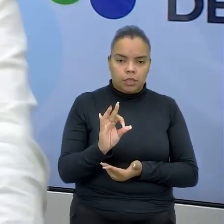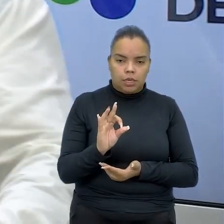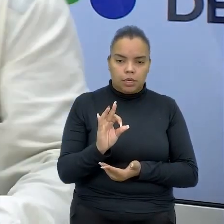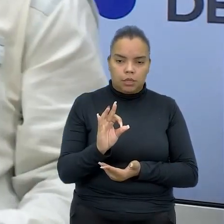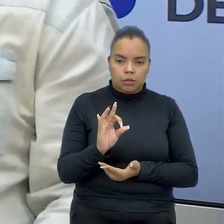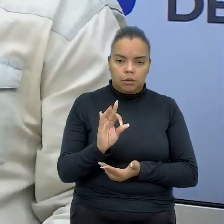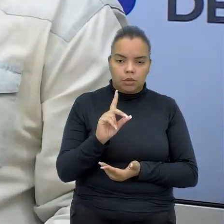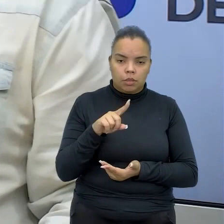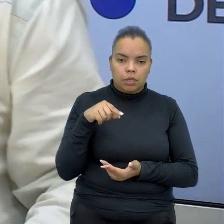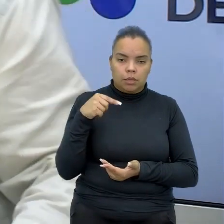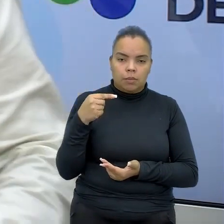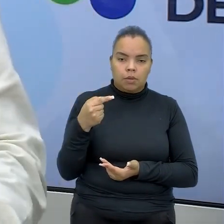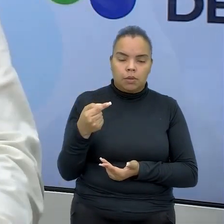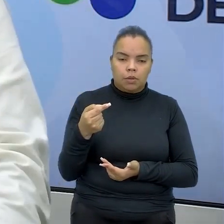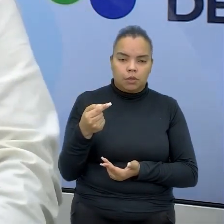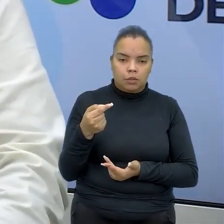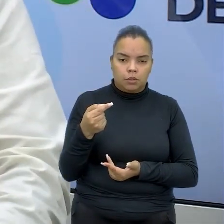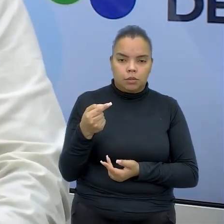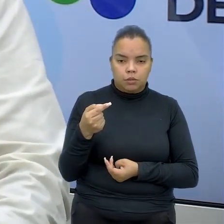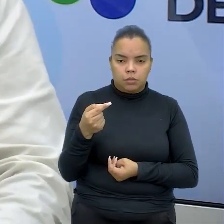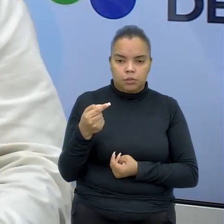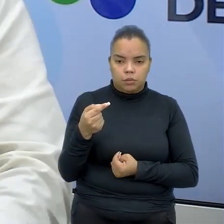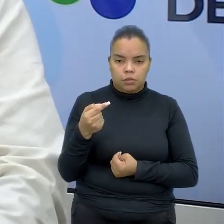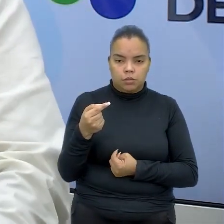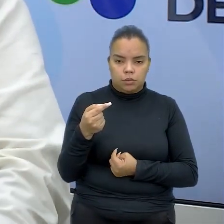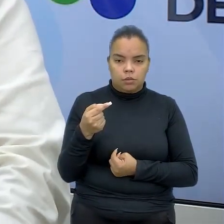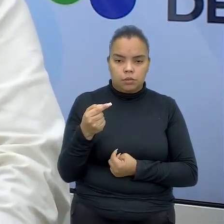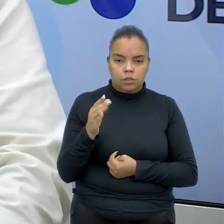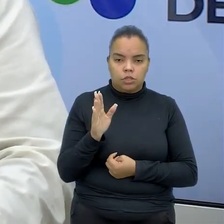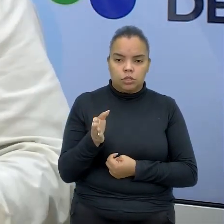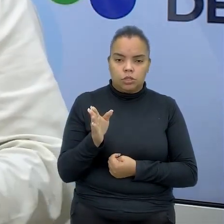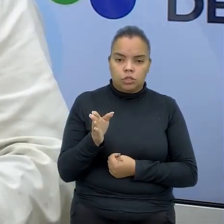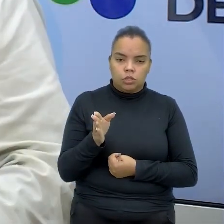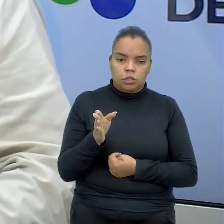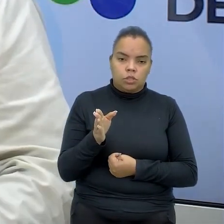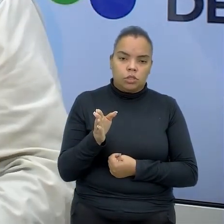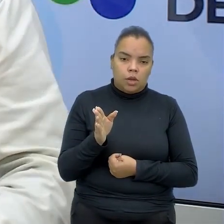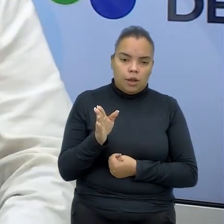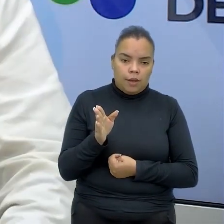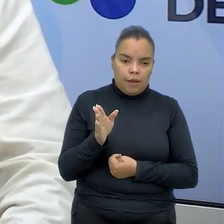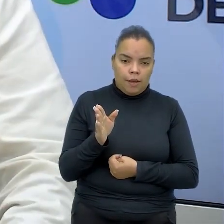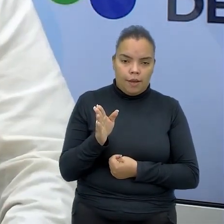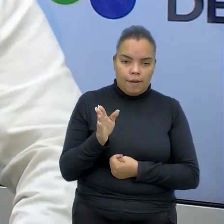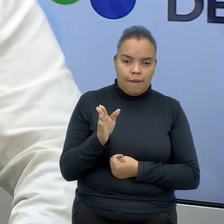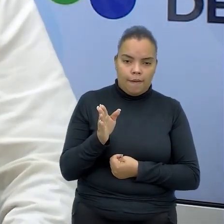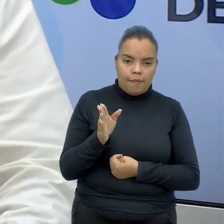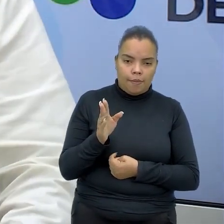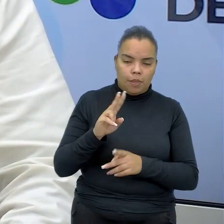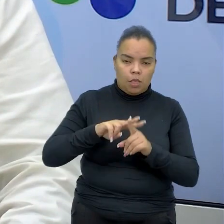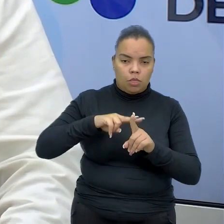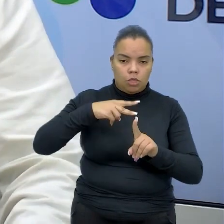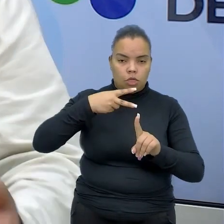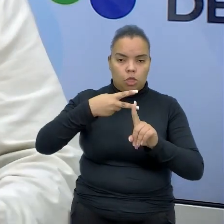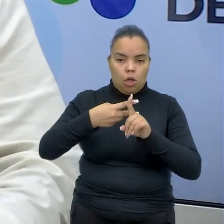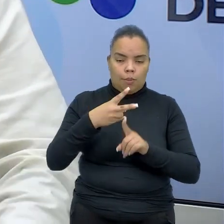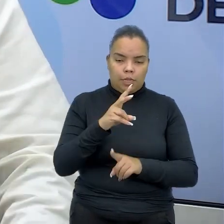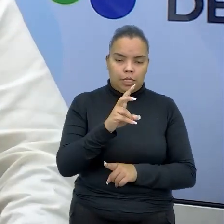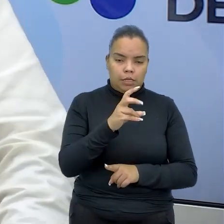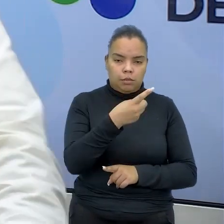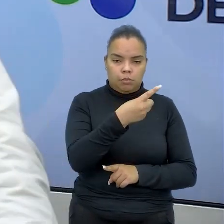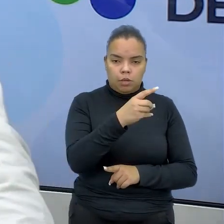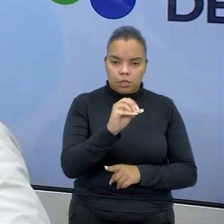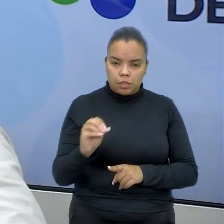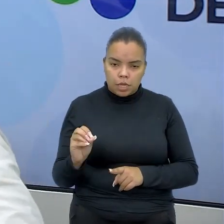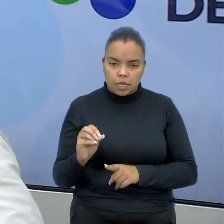né? Aí depois esse 50% ele já vai para, né? Ele dobra o seu valor. Ele vai sempre